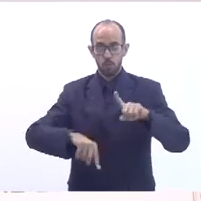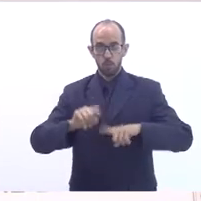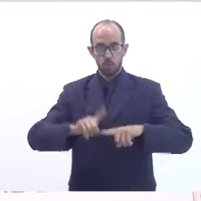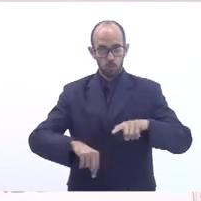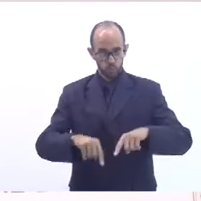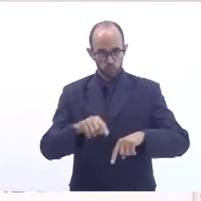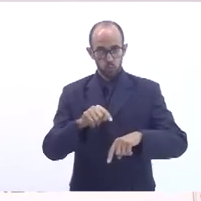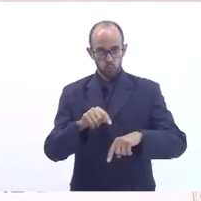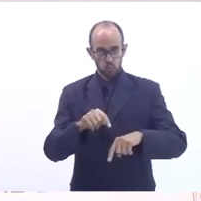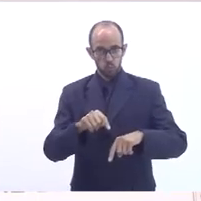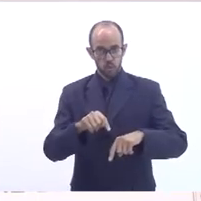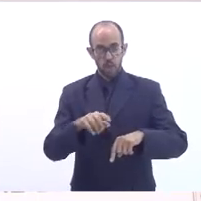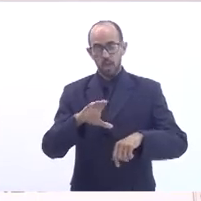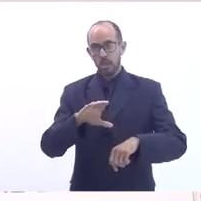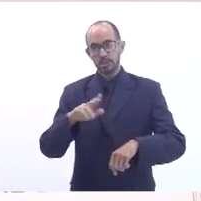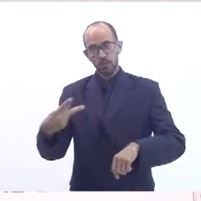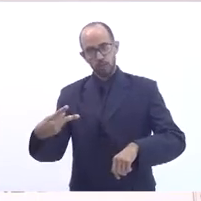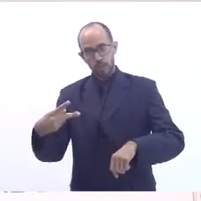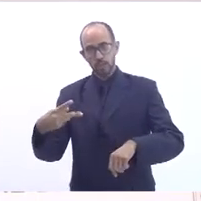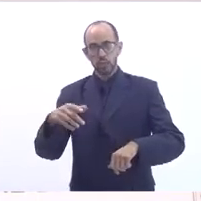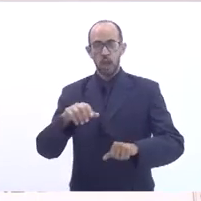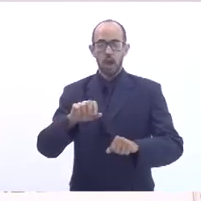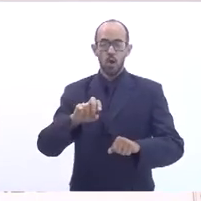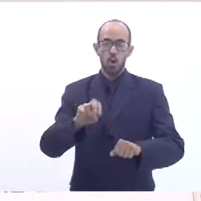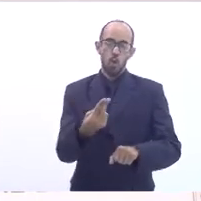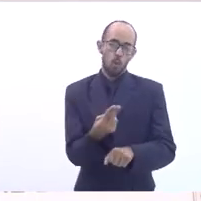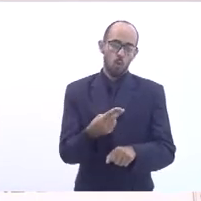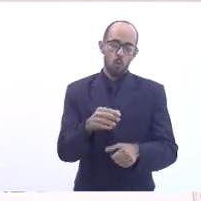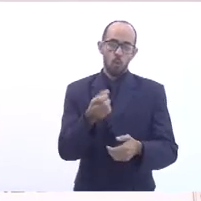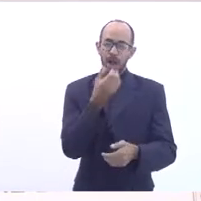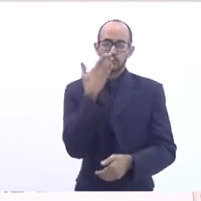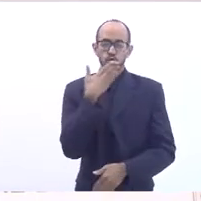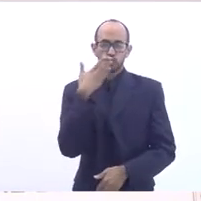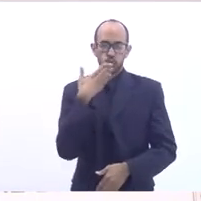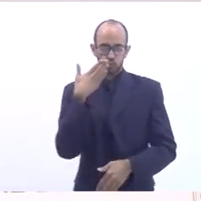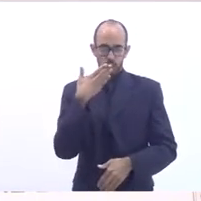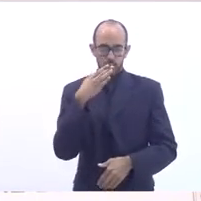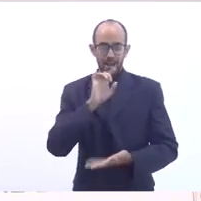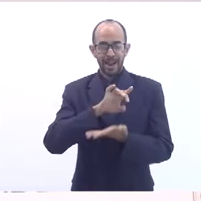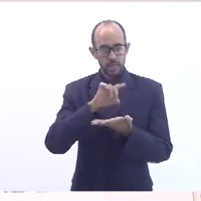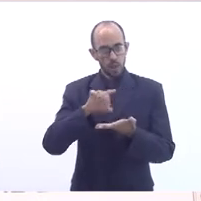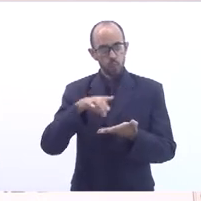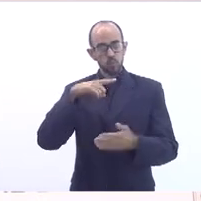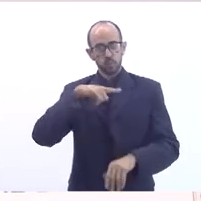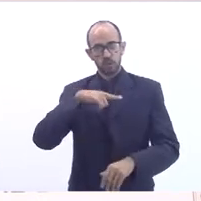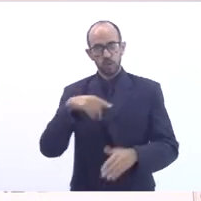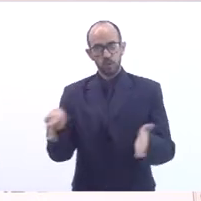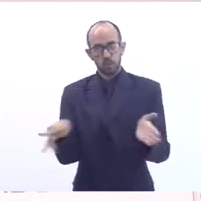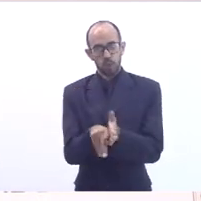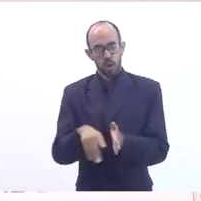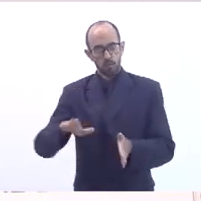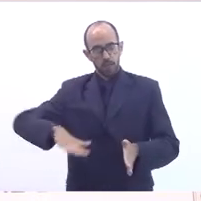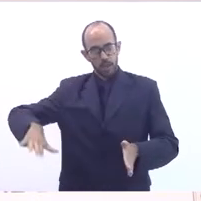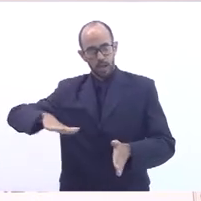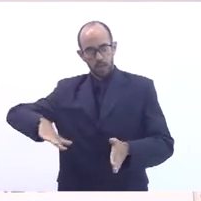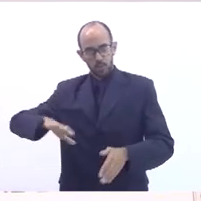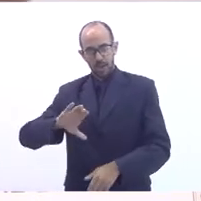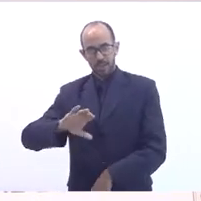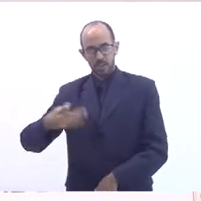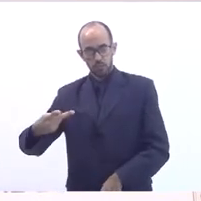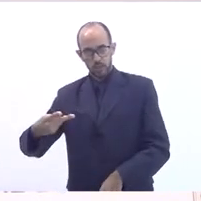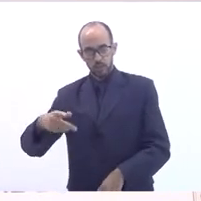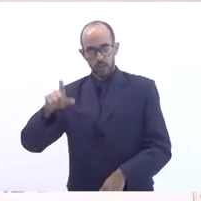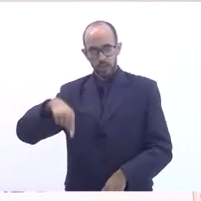a maconha como a cerveja com açúcar é um produto cada produto tem o seu mercado só cerveja que é